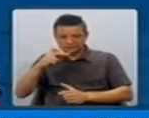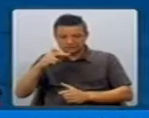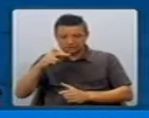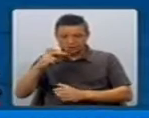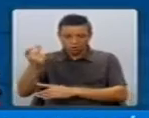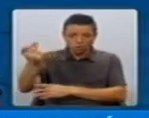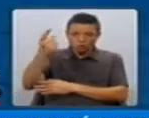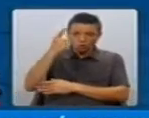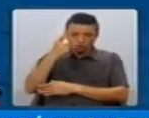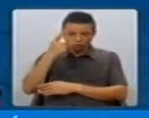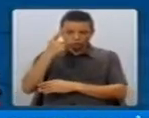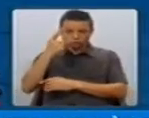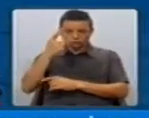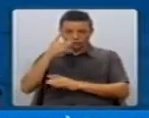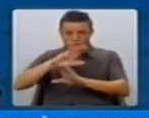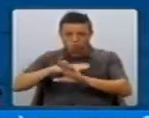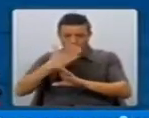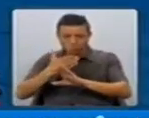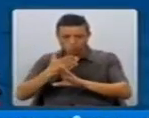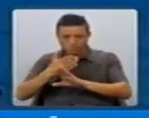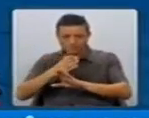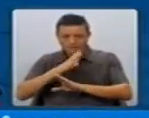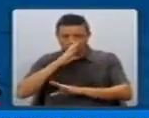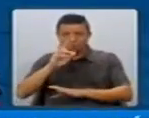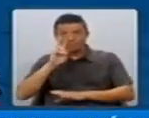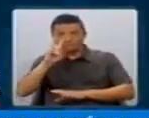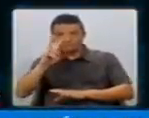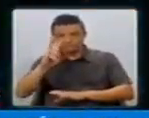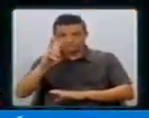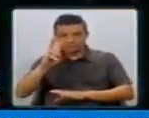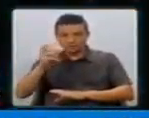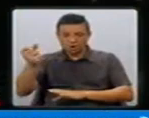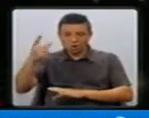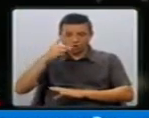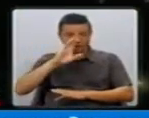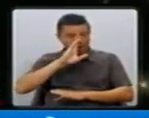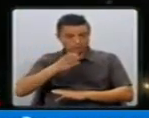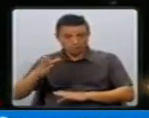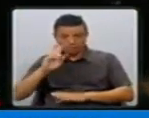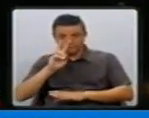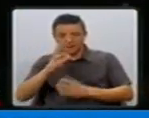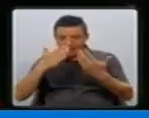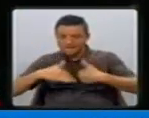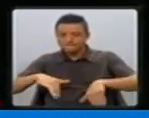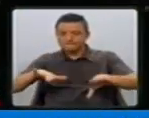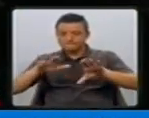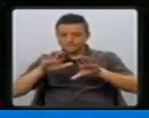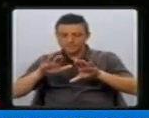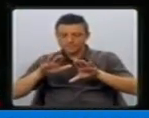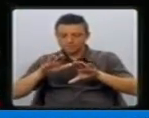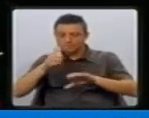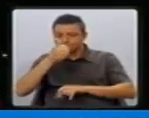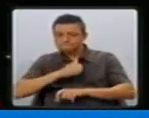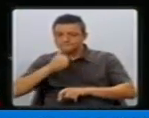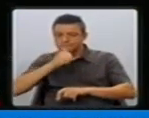ultraluminosas. Ultraluminosas não tanto na ótica do visível, naquela luz que nós estamos habituados a ver, mas sobretudo no infravermelho, ou